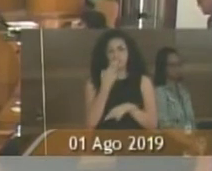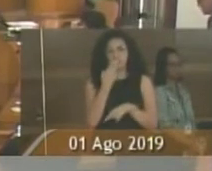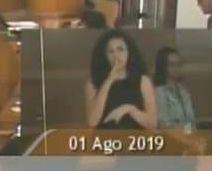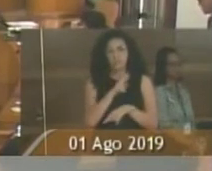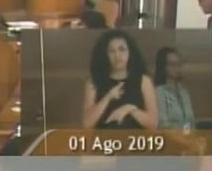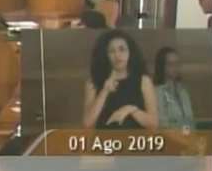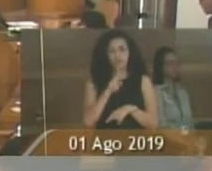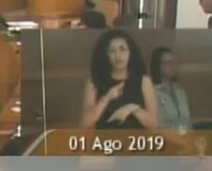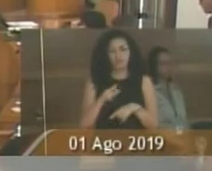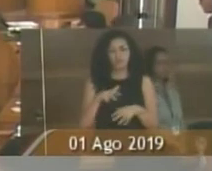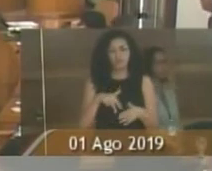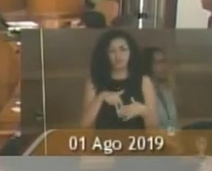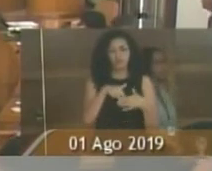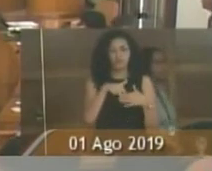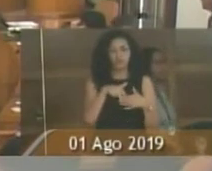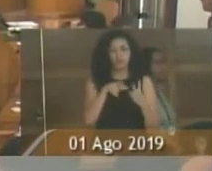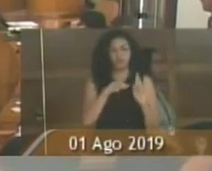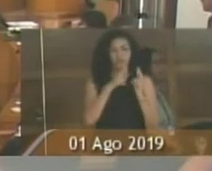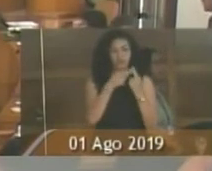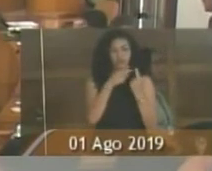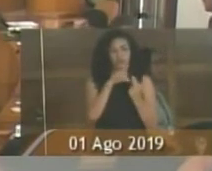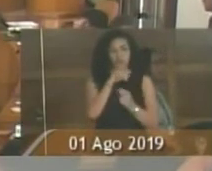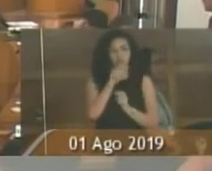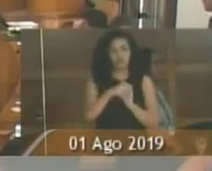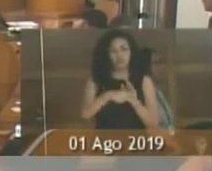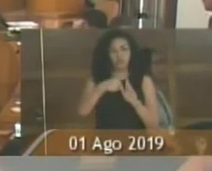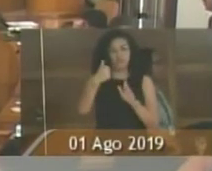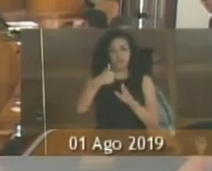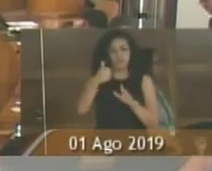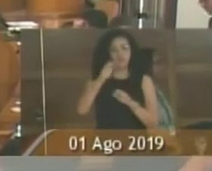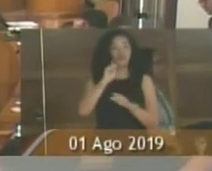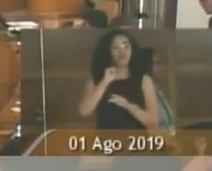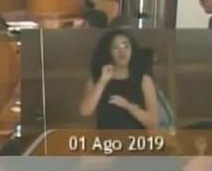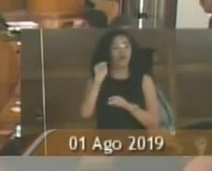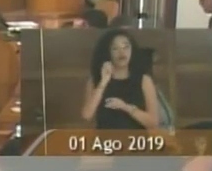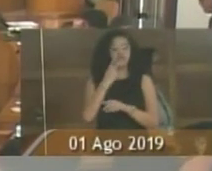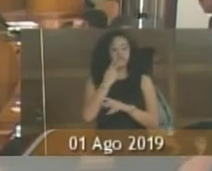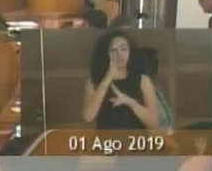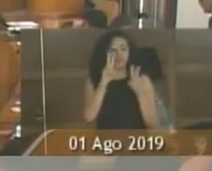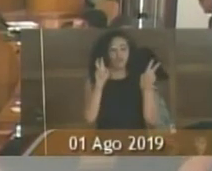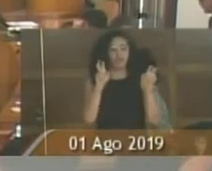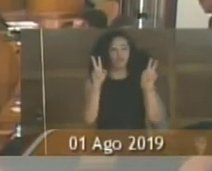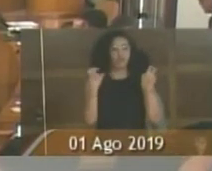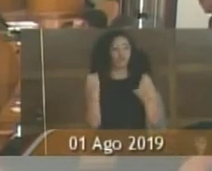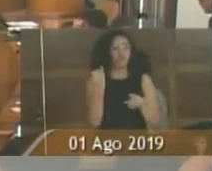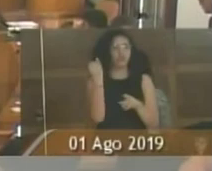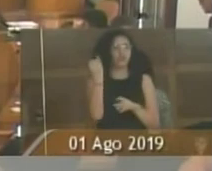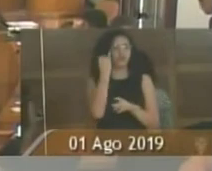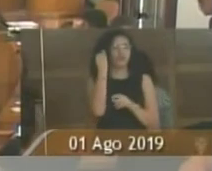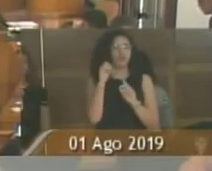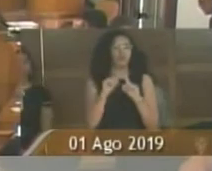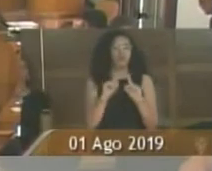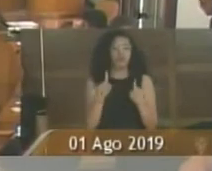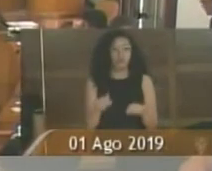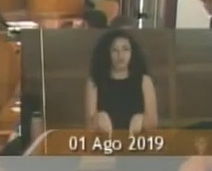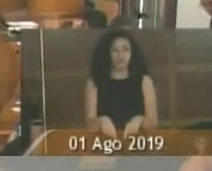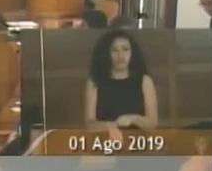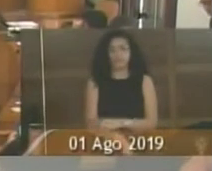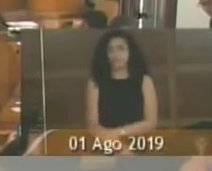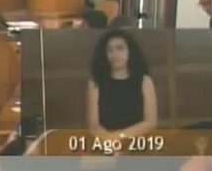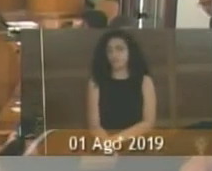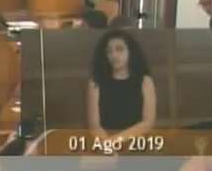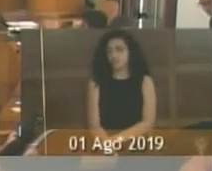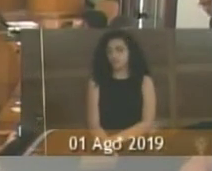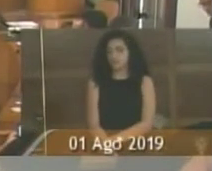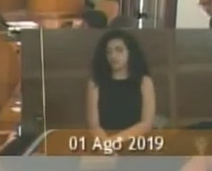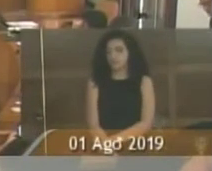na sessão ordinária dia 1/8 para discutir e falar sobre assuntos importantes e referentes aos serviços, aos servidores públicos municipais.